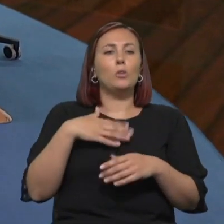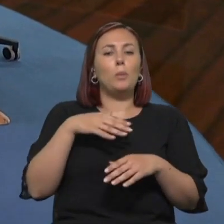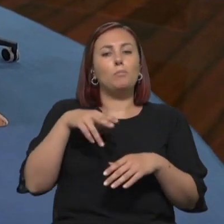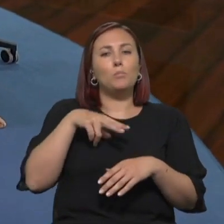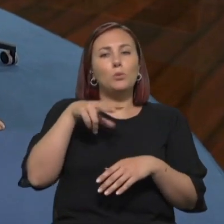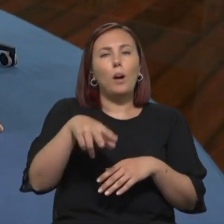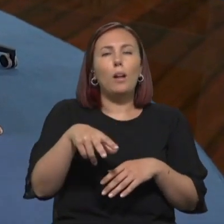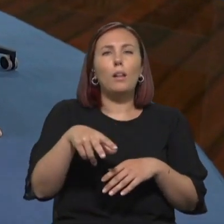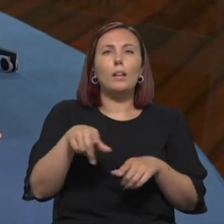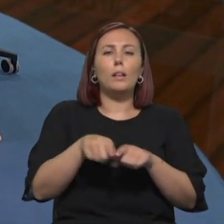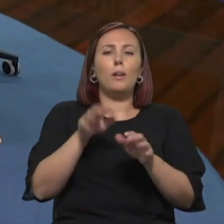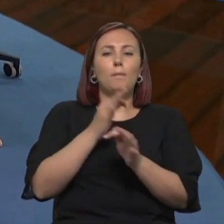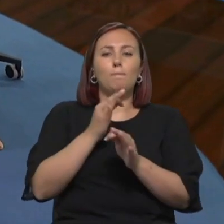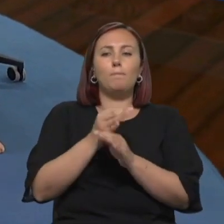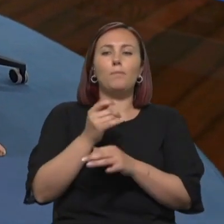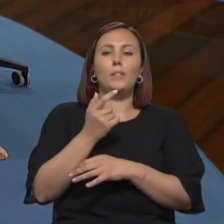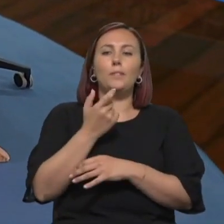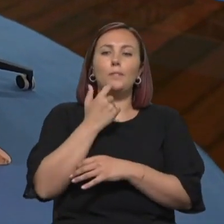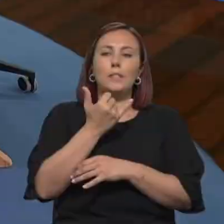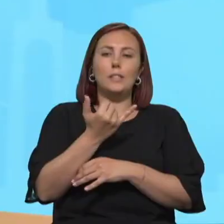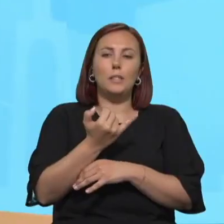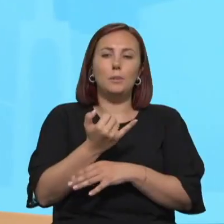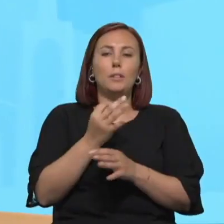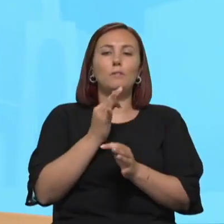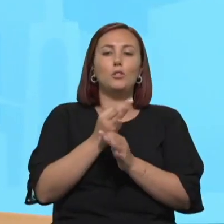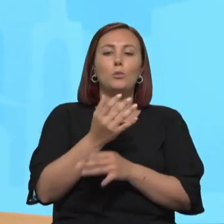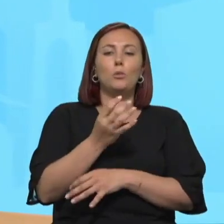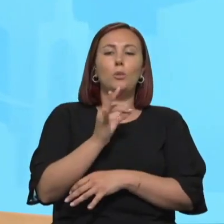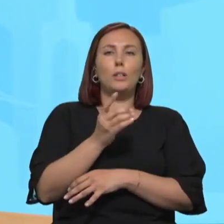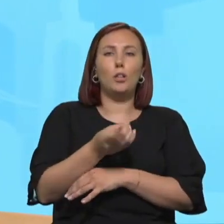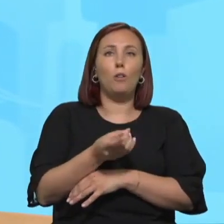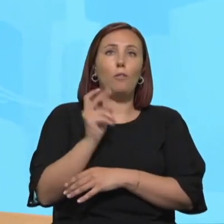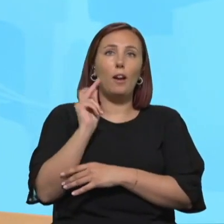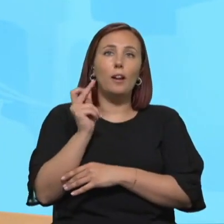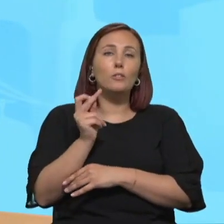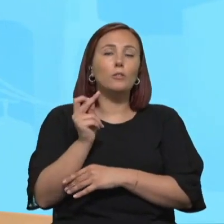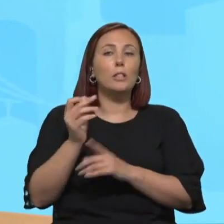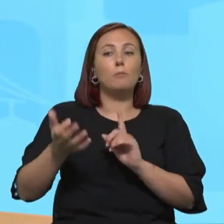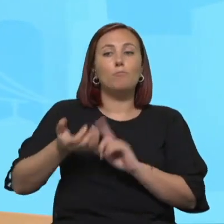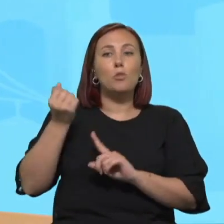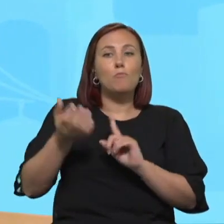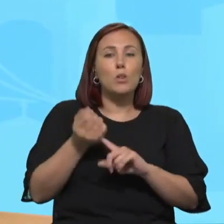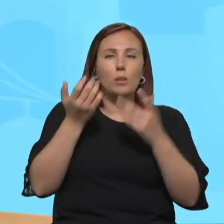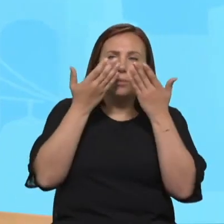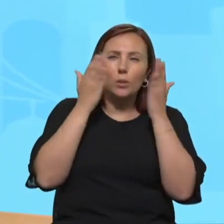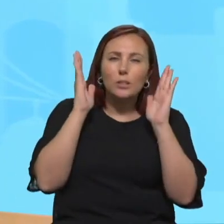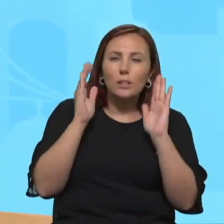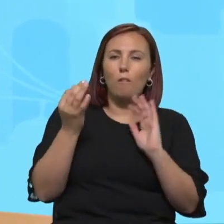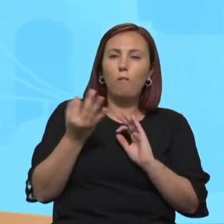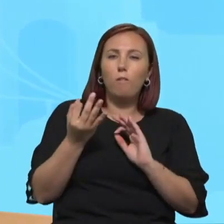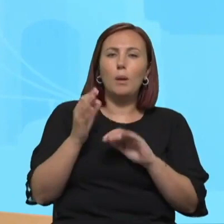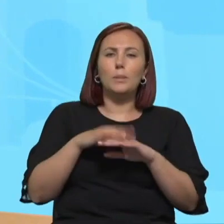a comemorar Abril, 49 anos desta conquista democrática, mas a esta distância